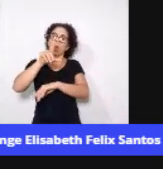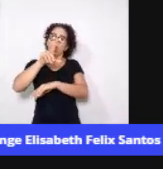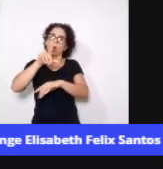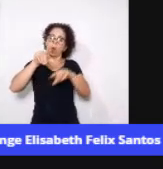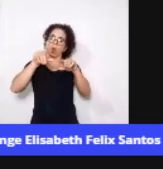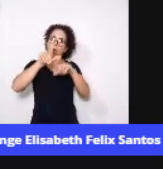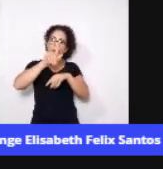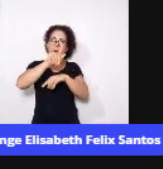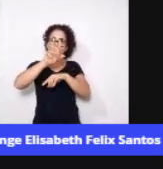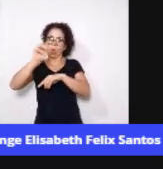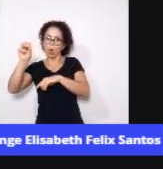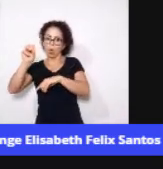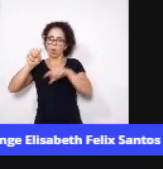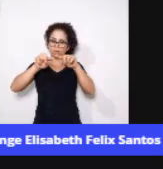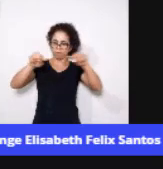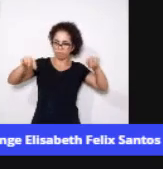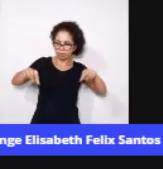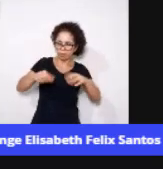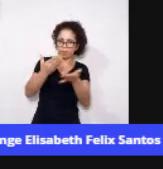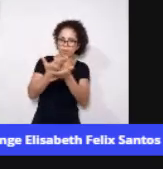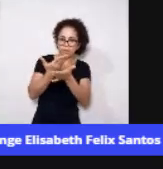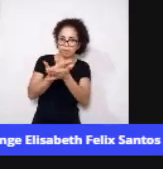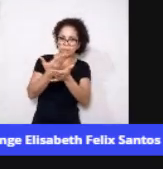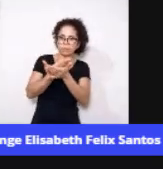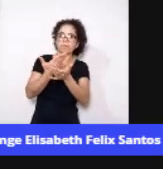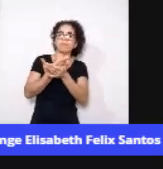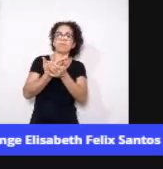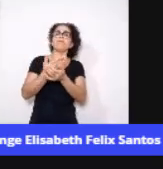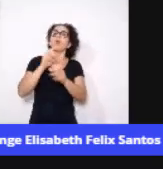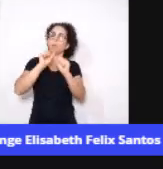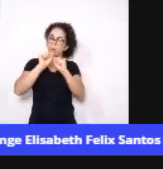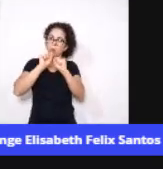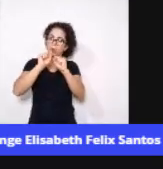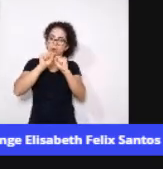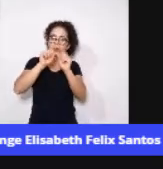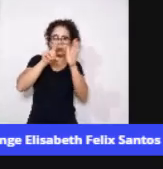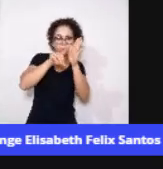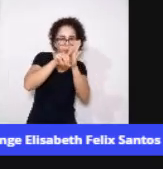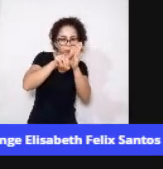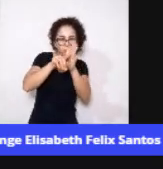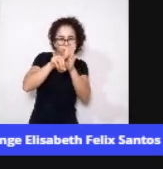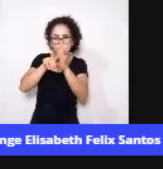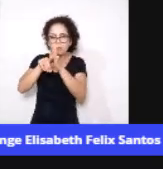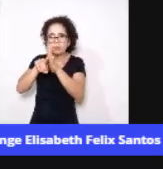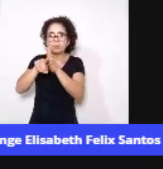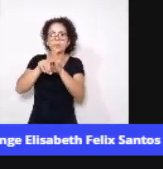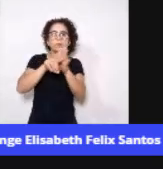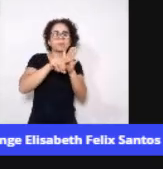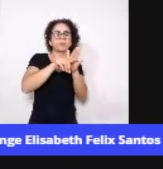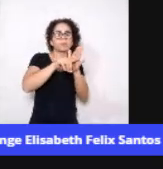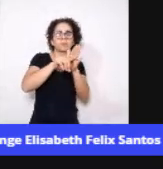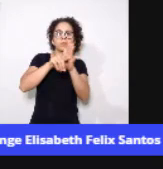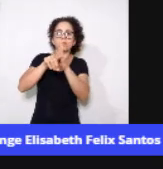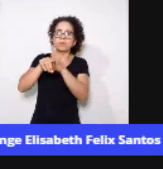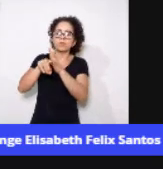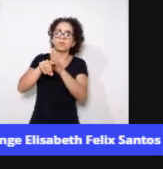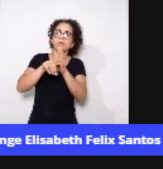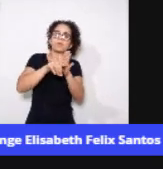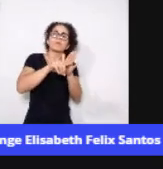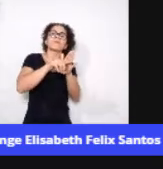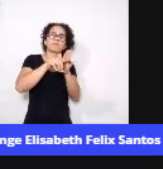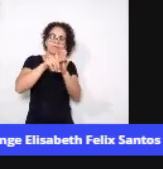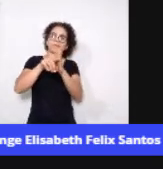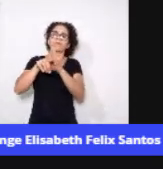iPhone ou iPad, nós podemos procurar no aplicativo Apple Store Google Sala de